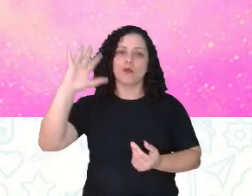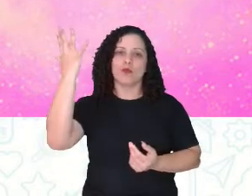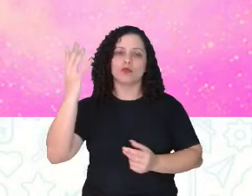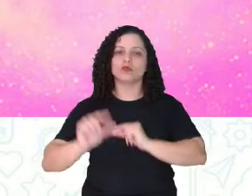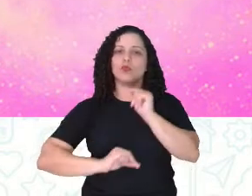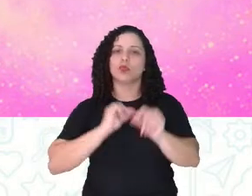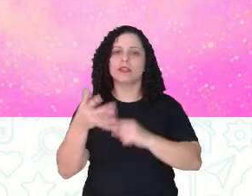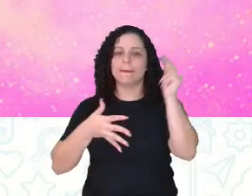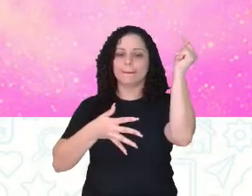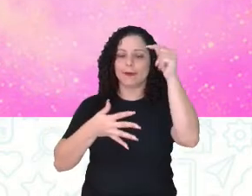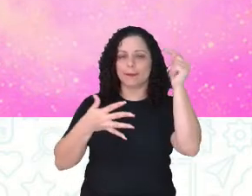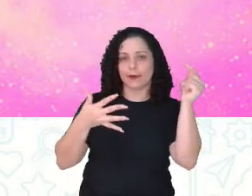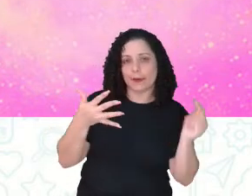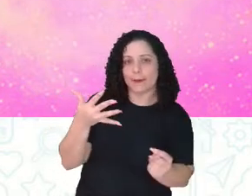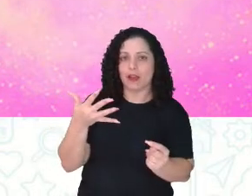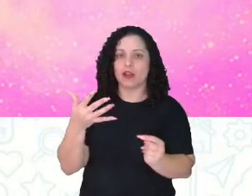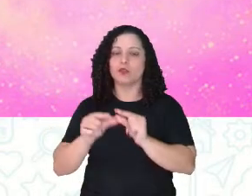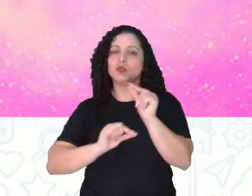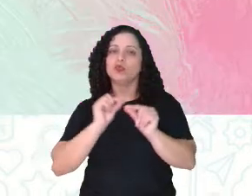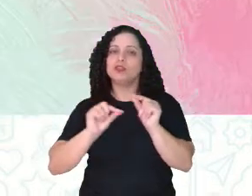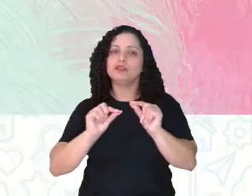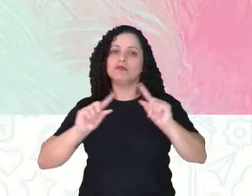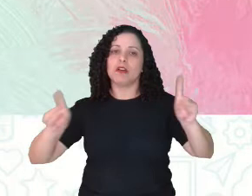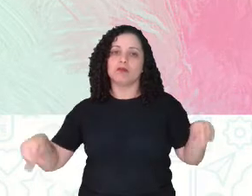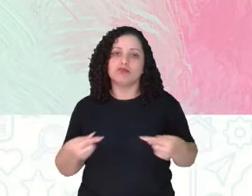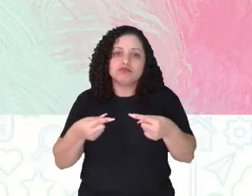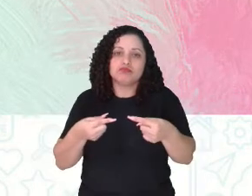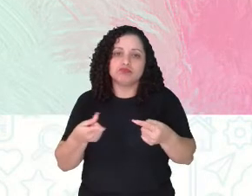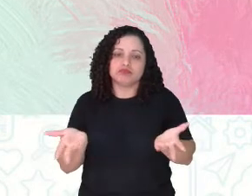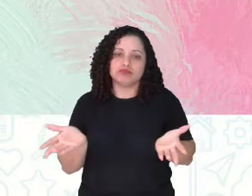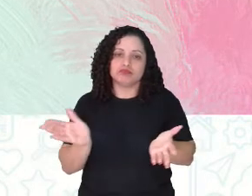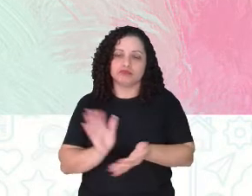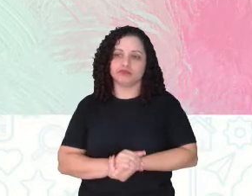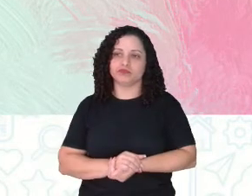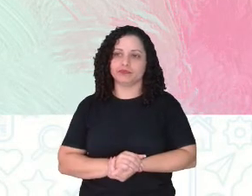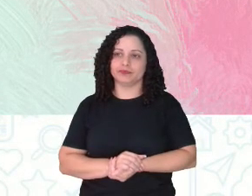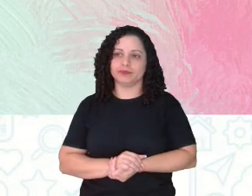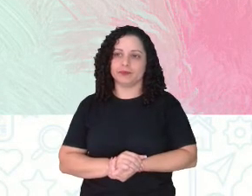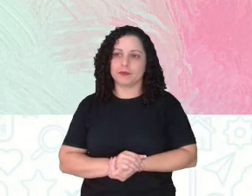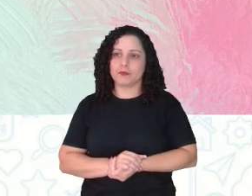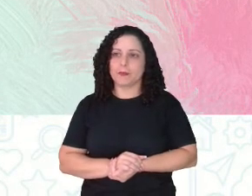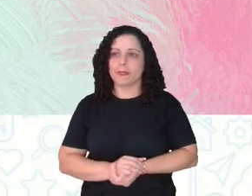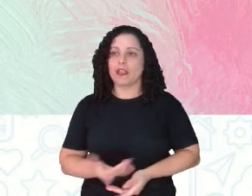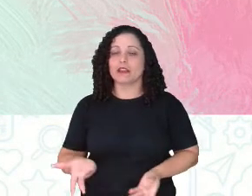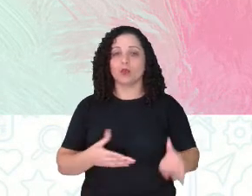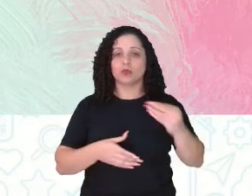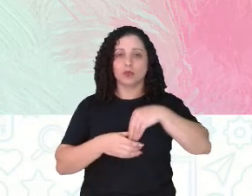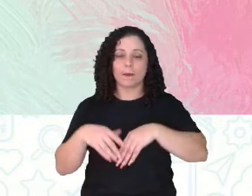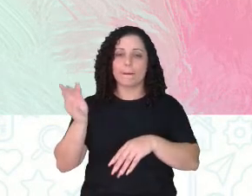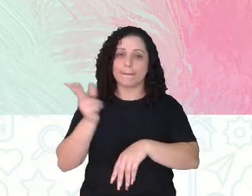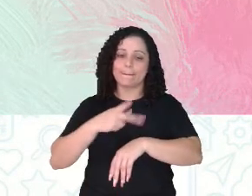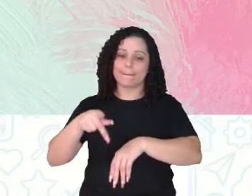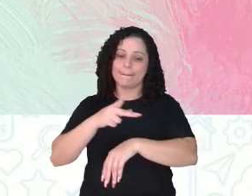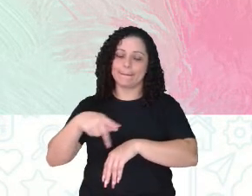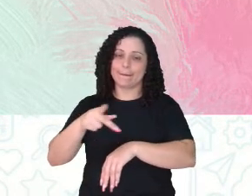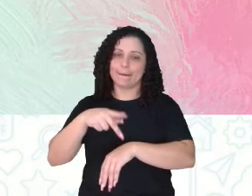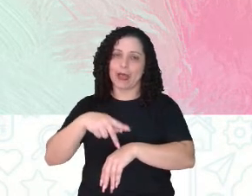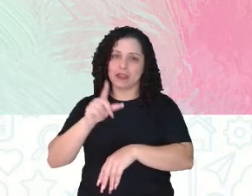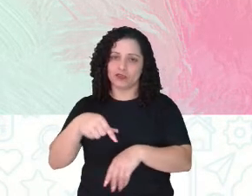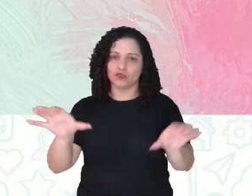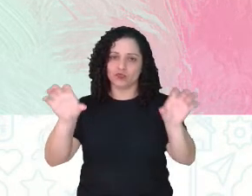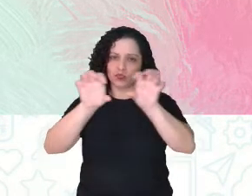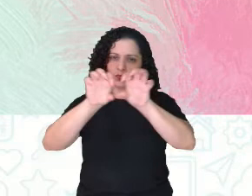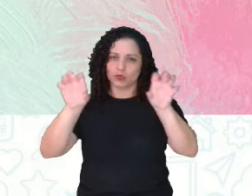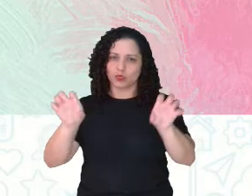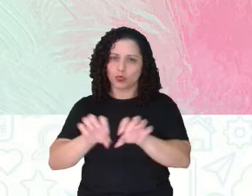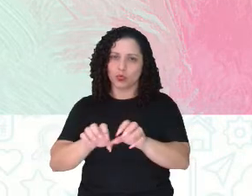argumentos favoráveis e contra ela, certo? Então vamos entender, olha, em um país onde a estrutura fundiária corresponde